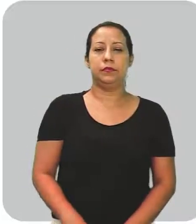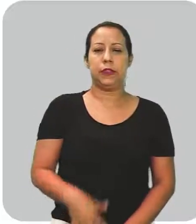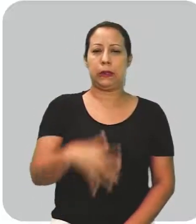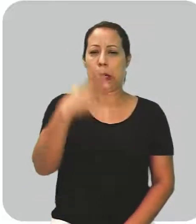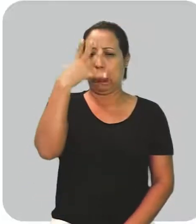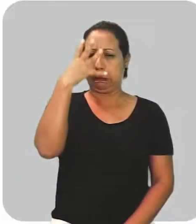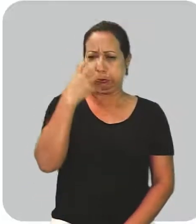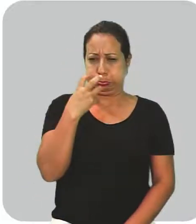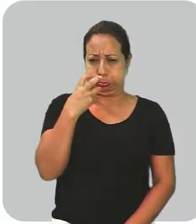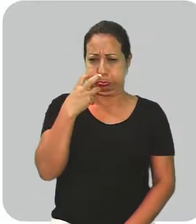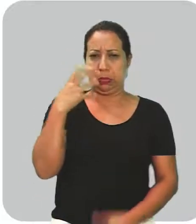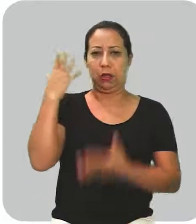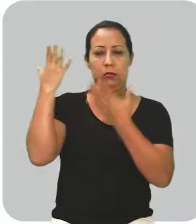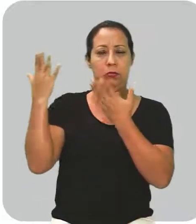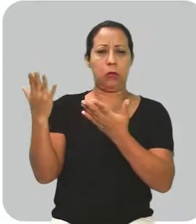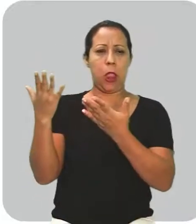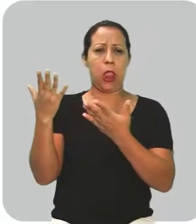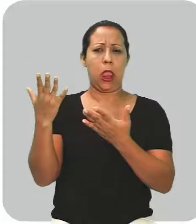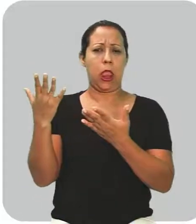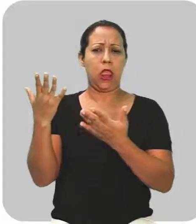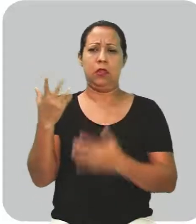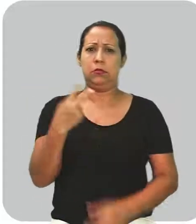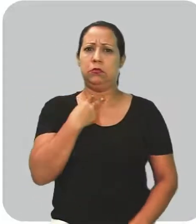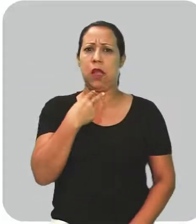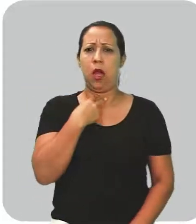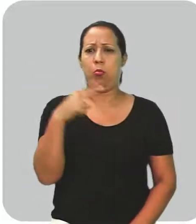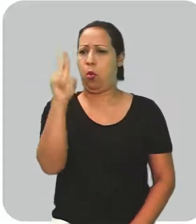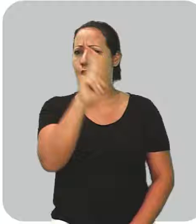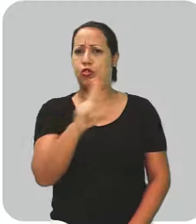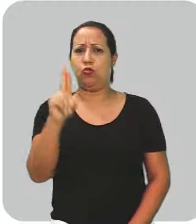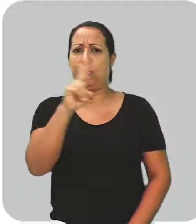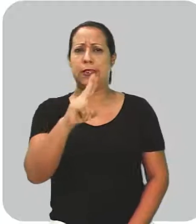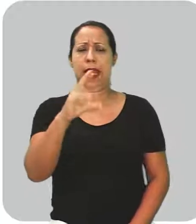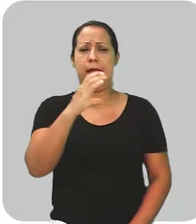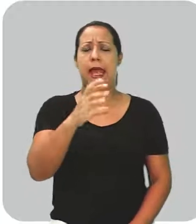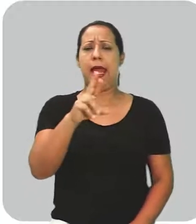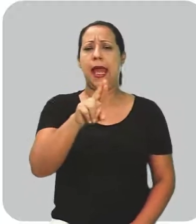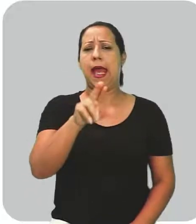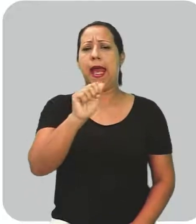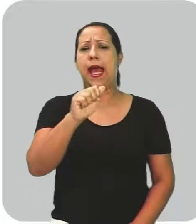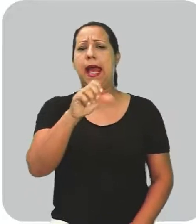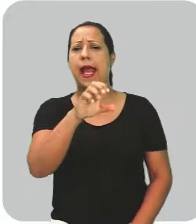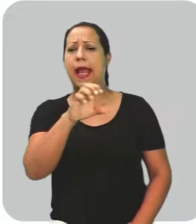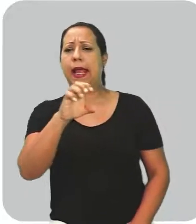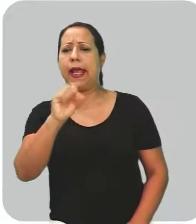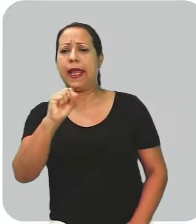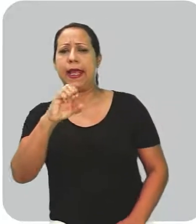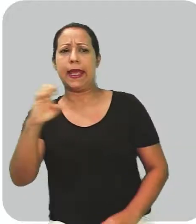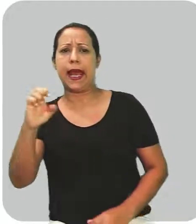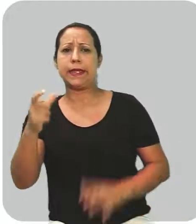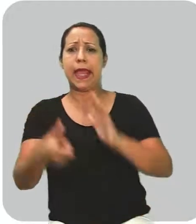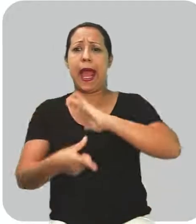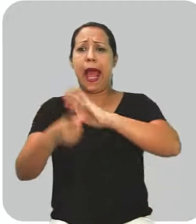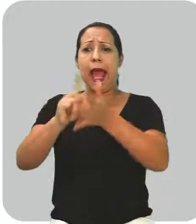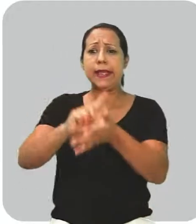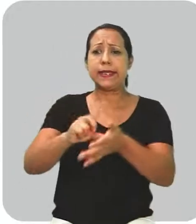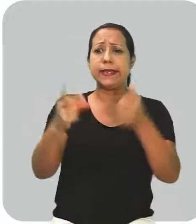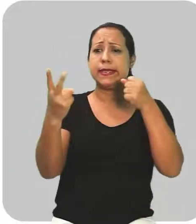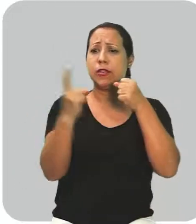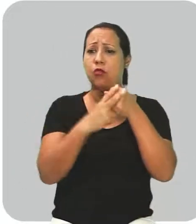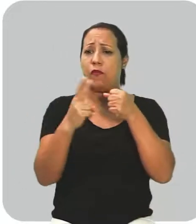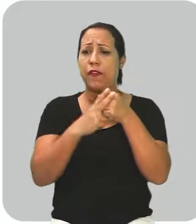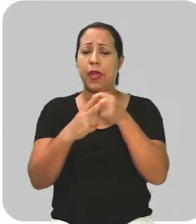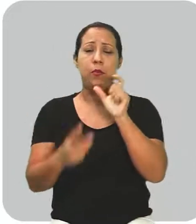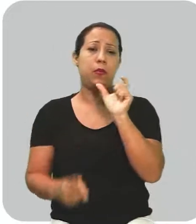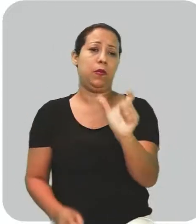aqui. Não usar aí, tá, a crase de jeito nenhum antes do verbo. 2 exemplos básicos